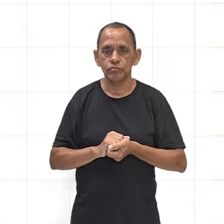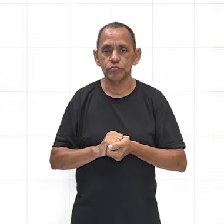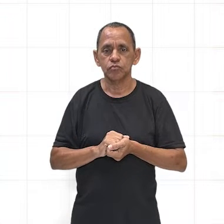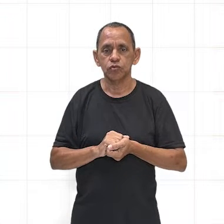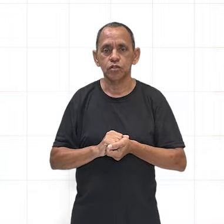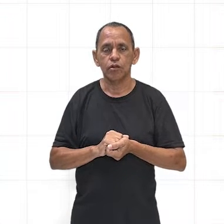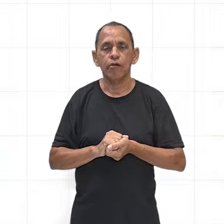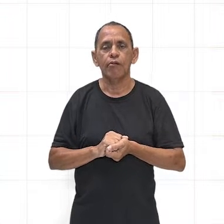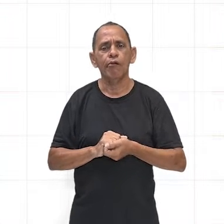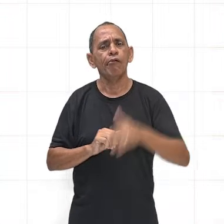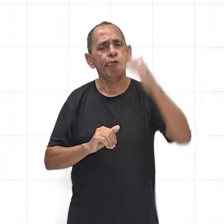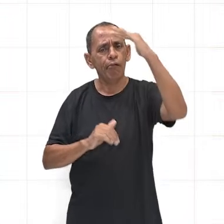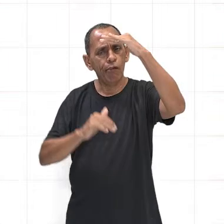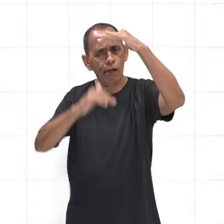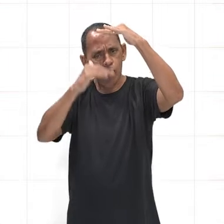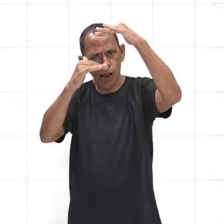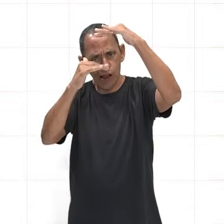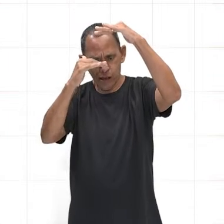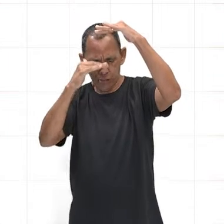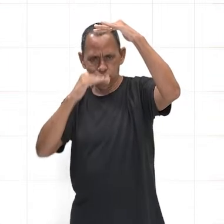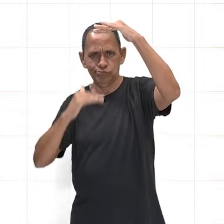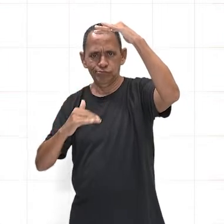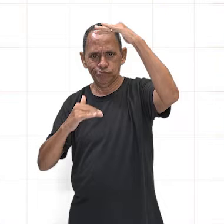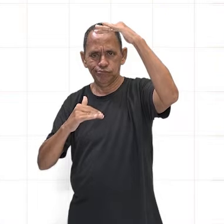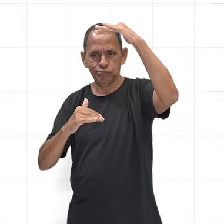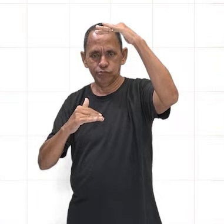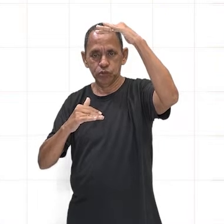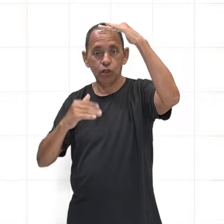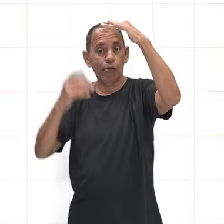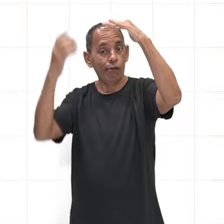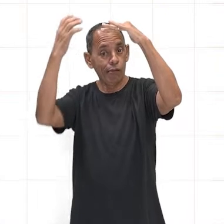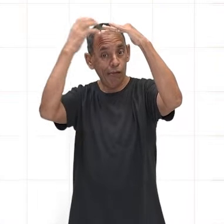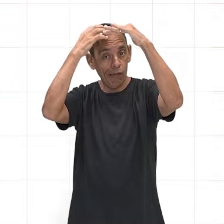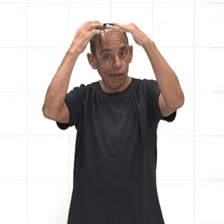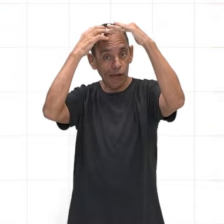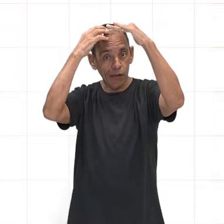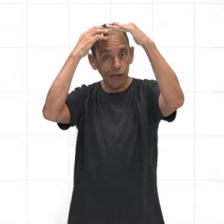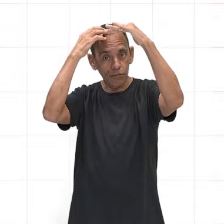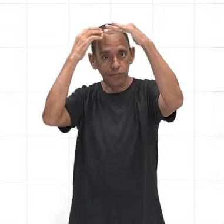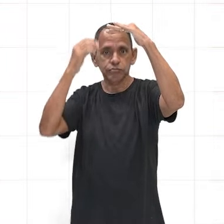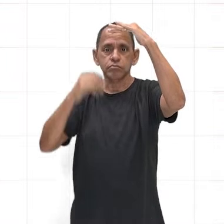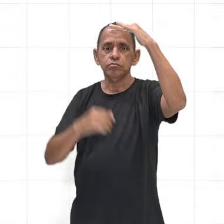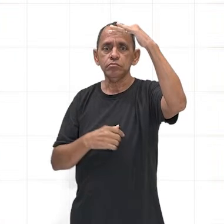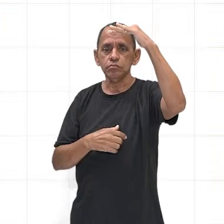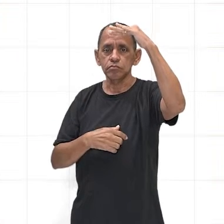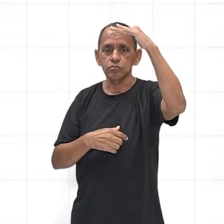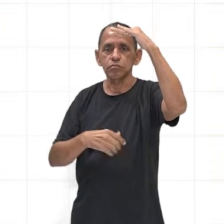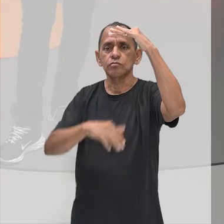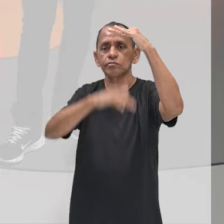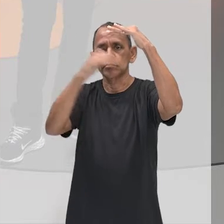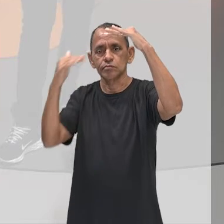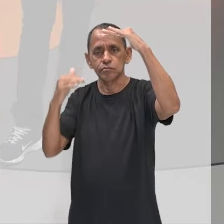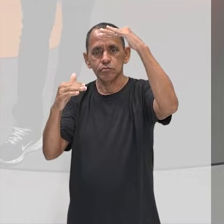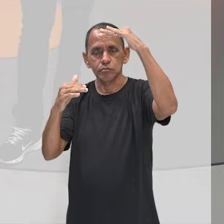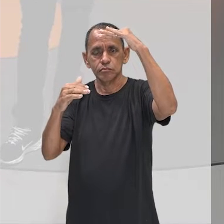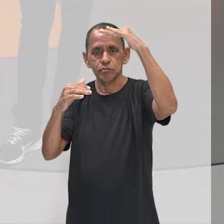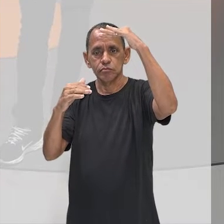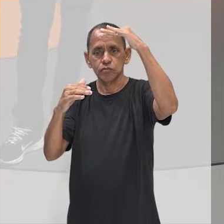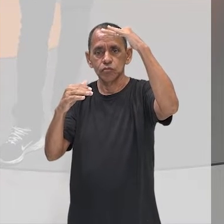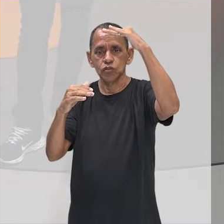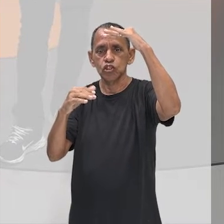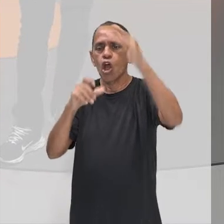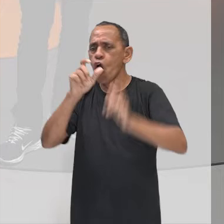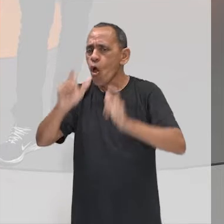dos sacerdotes, que vão ter ali uma contribuição, também vão estar dentro dessa organização social, e a maioria